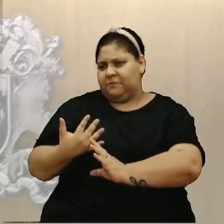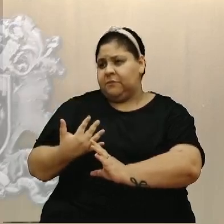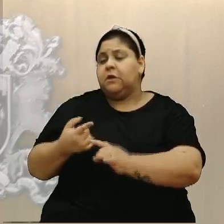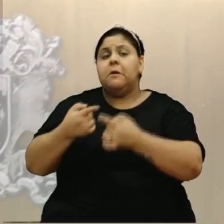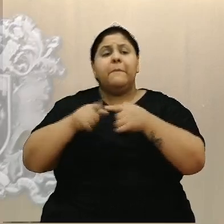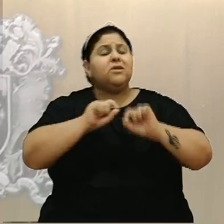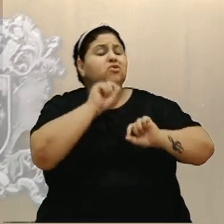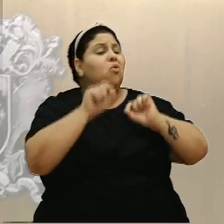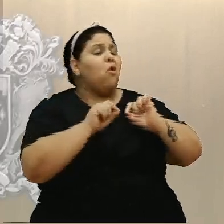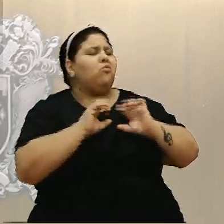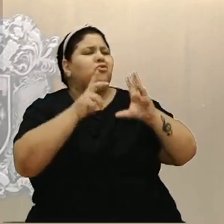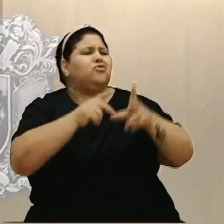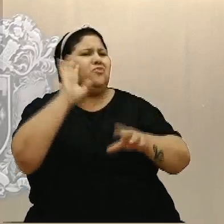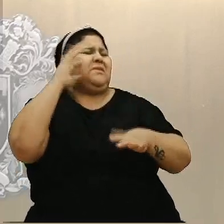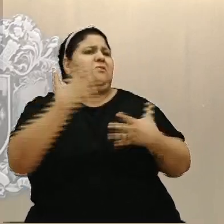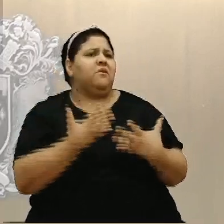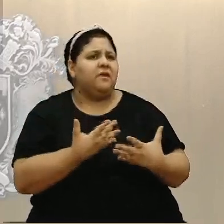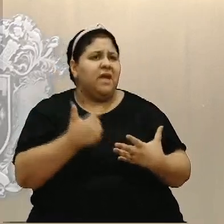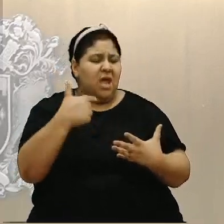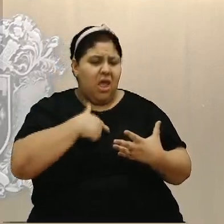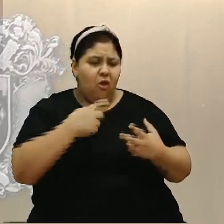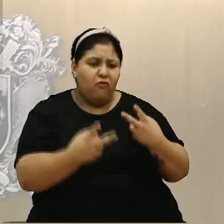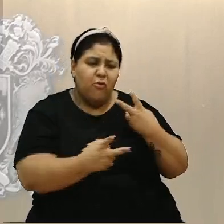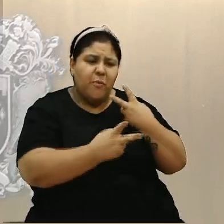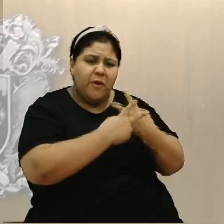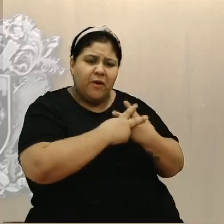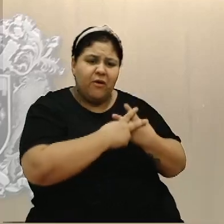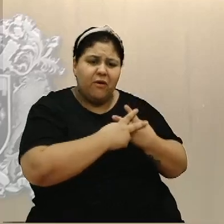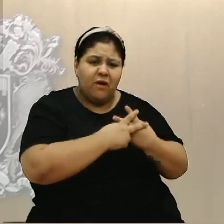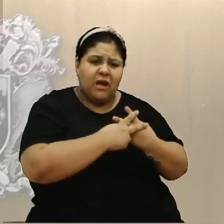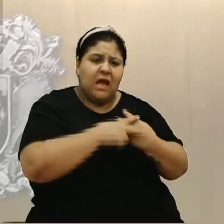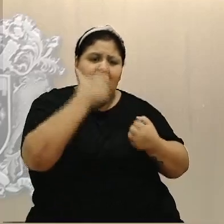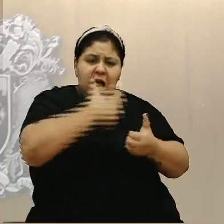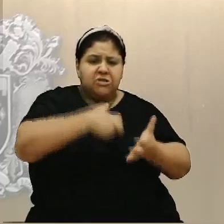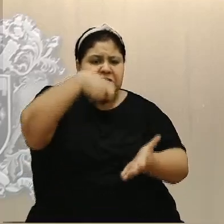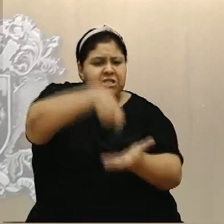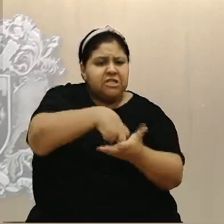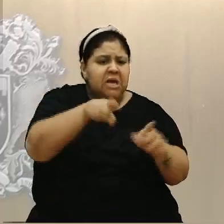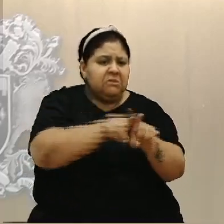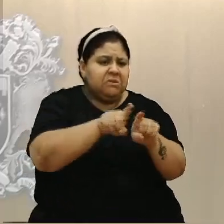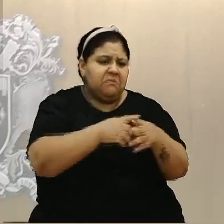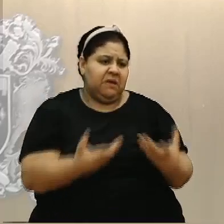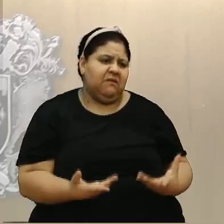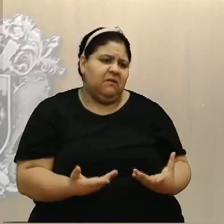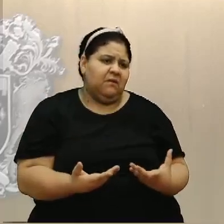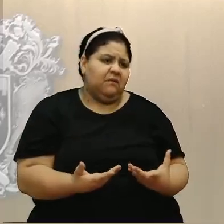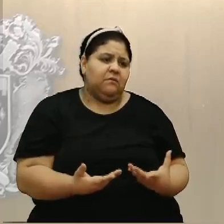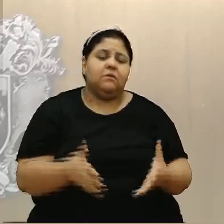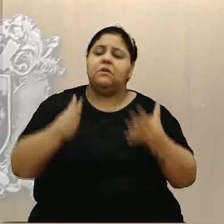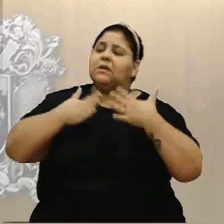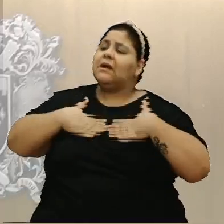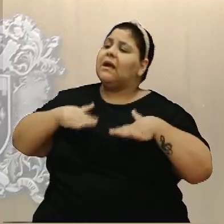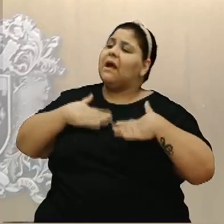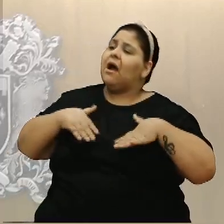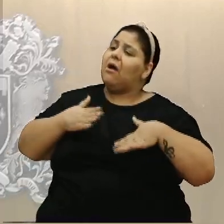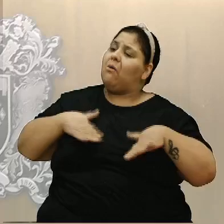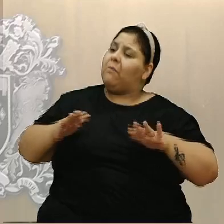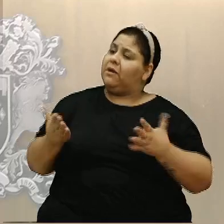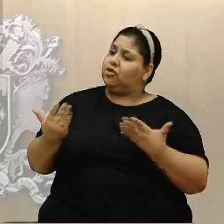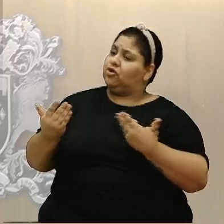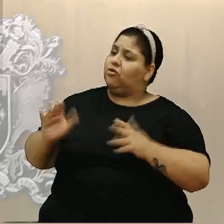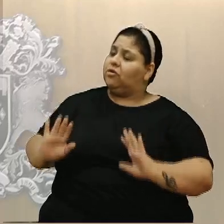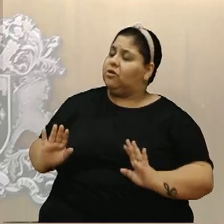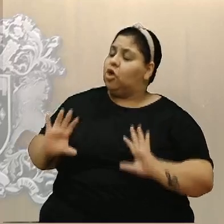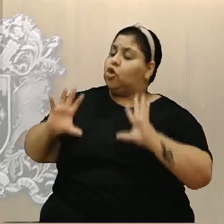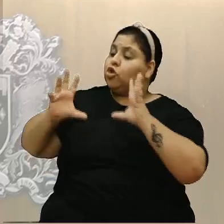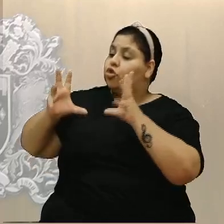como assim? Para tudo há uma solução? Eu fui preso, eu provavelmente serei condenado. Calma, meu jovem. Para